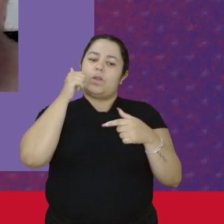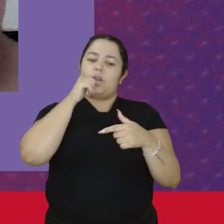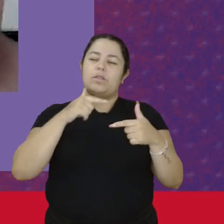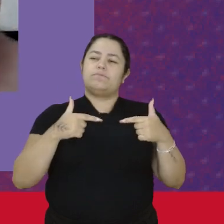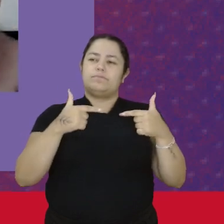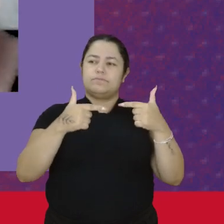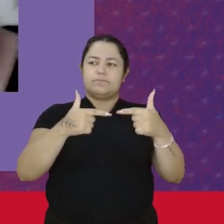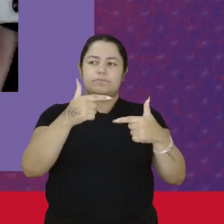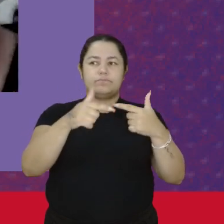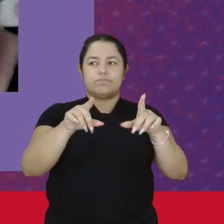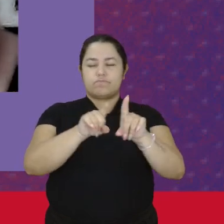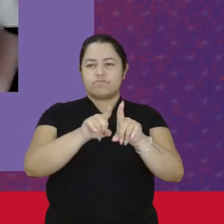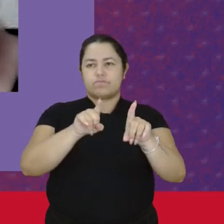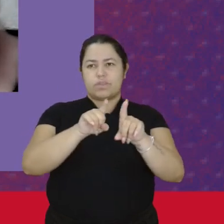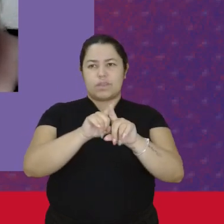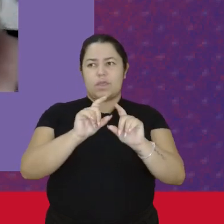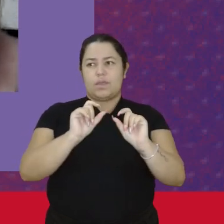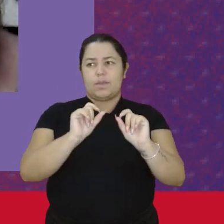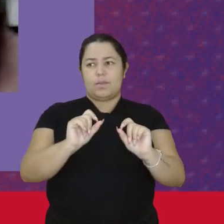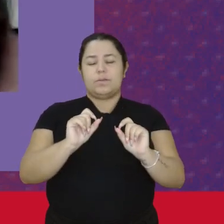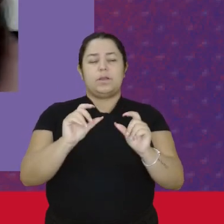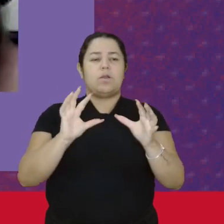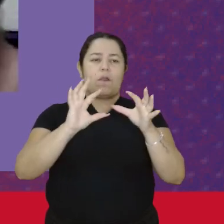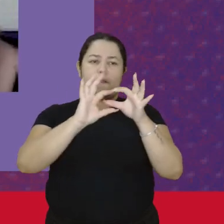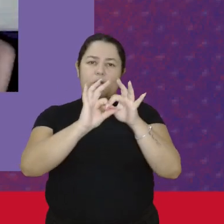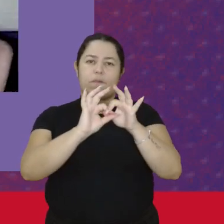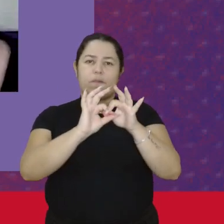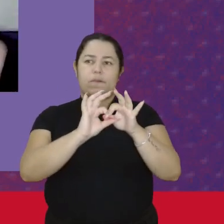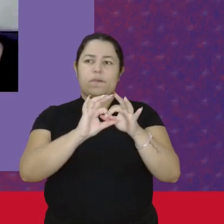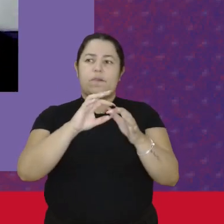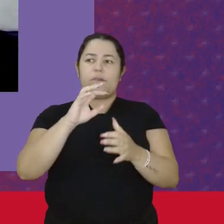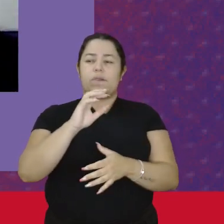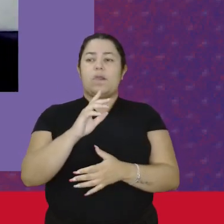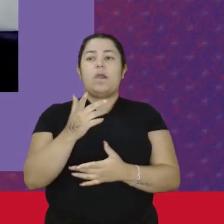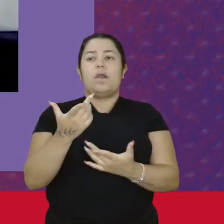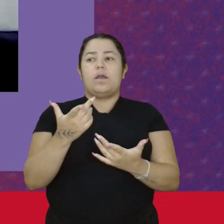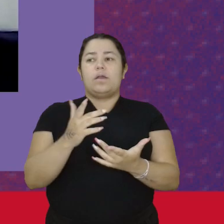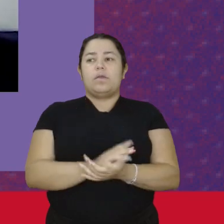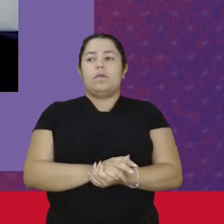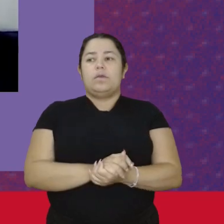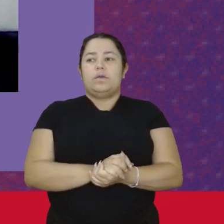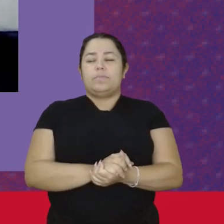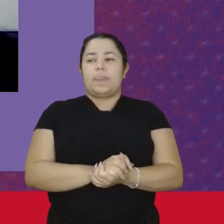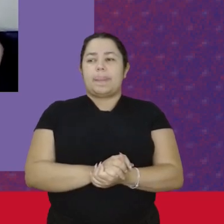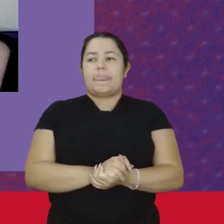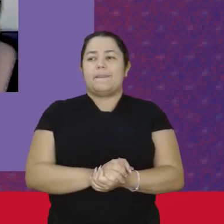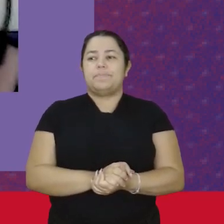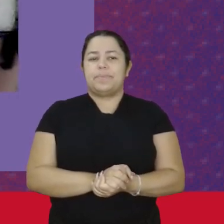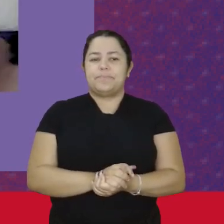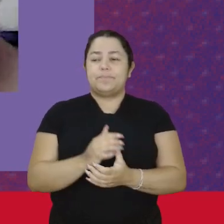nas periferias, muitas estavam ligadas, como a Melinha falou, a